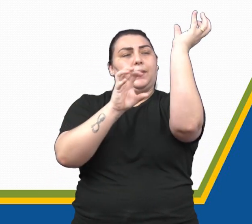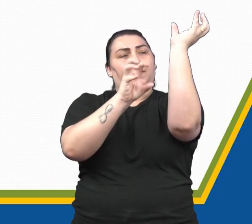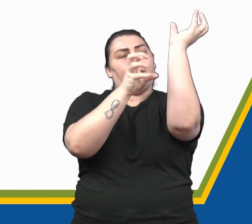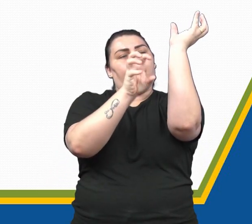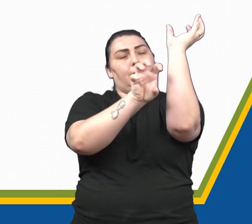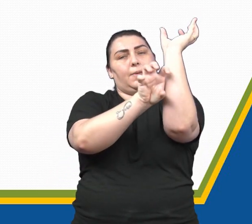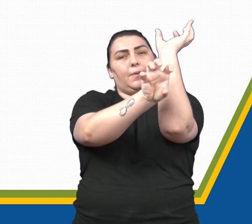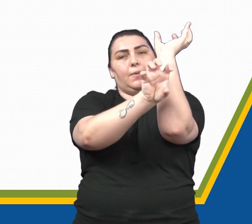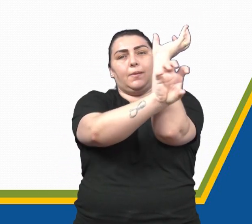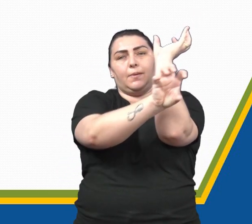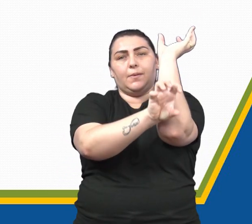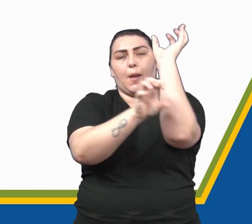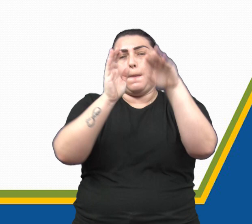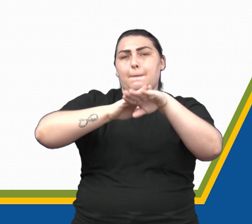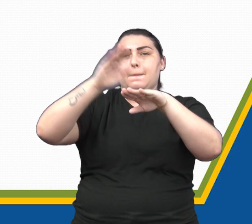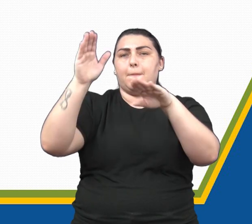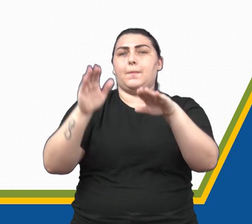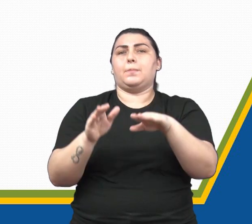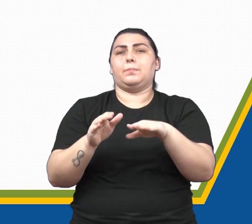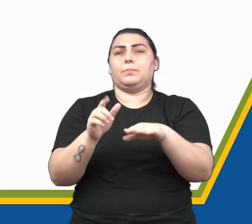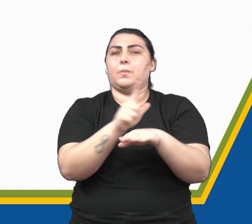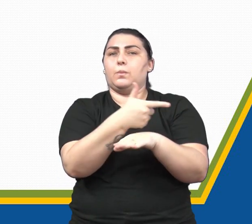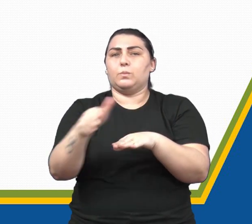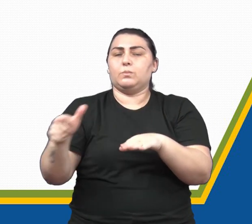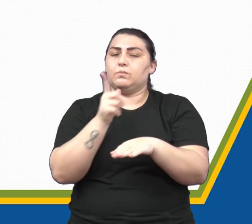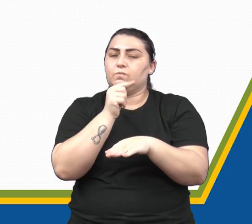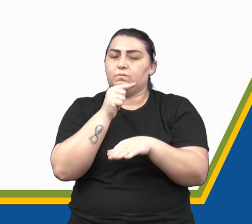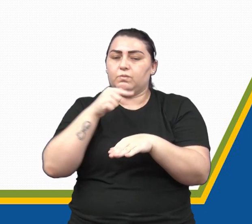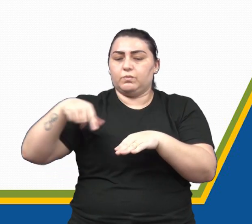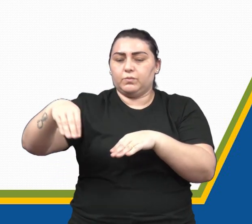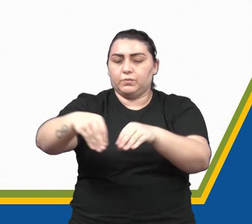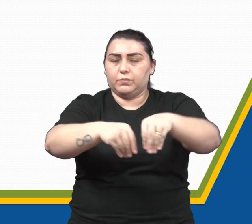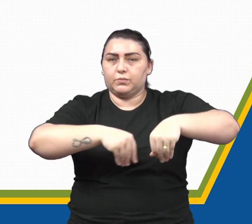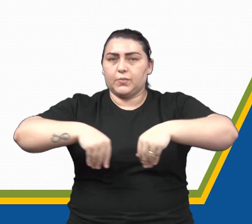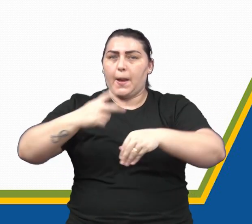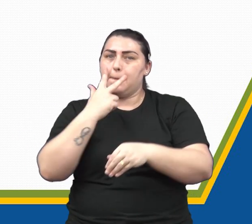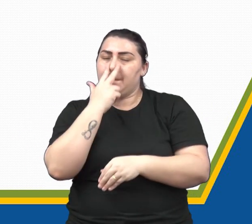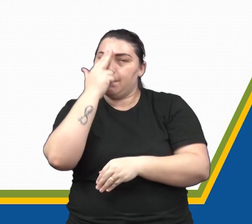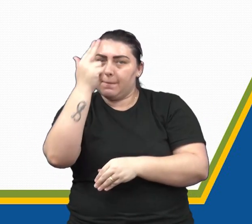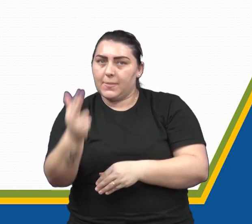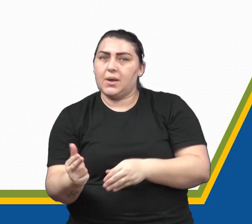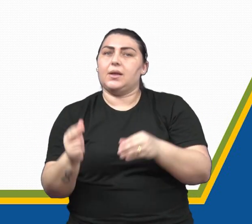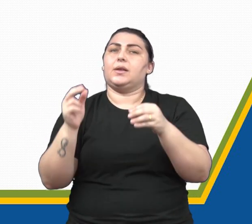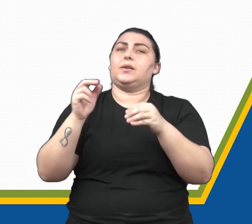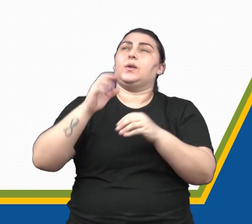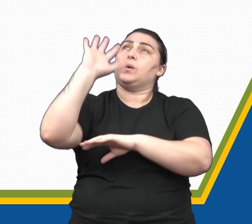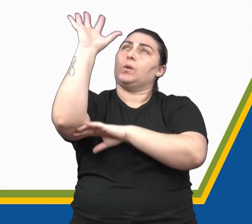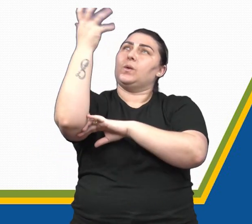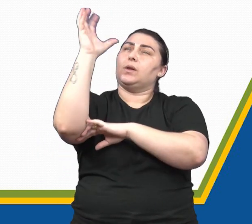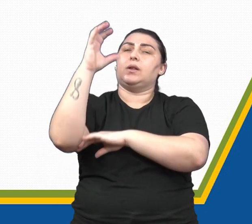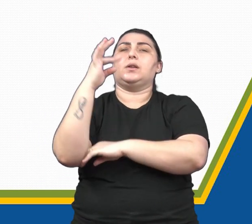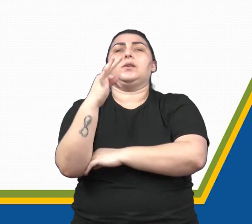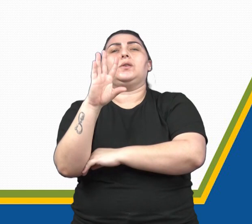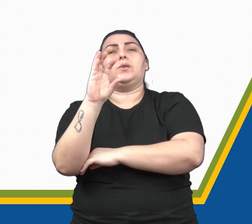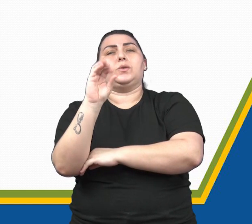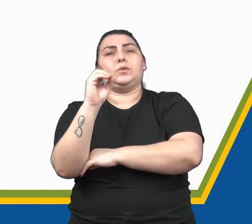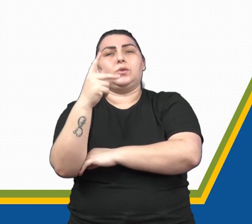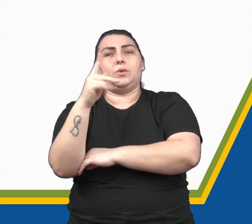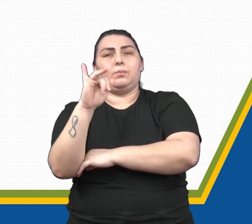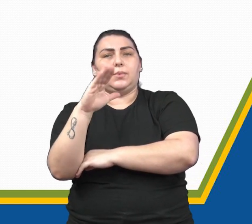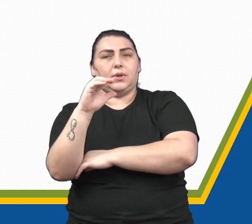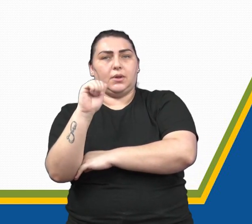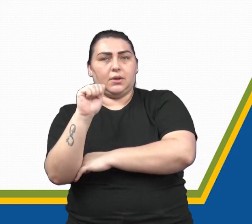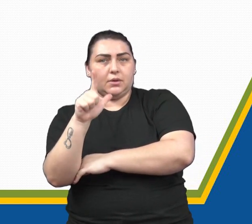se adaptam a uma área mais seca, tá? Pessoal, é muito parecido com o clima tropical, mas nós não podemos chamar de um